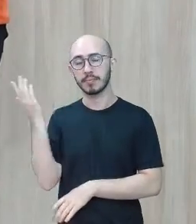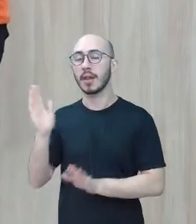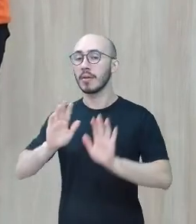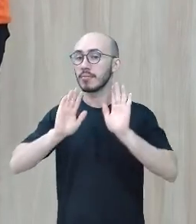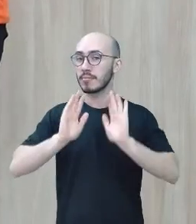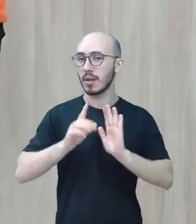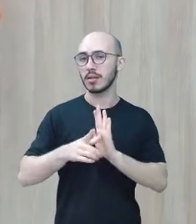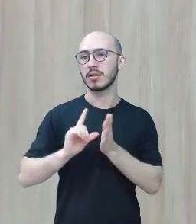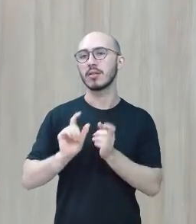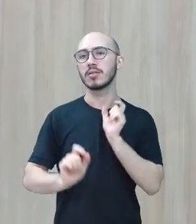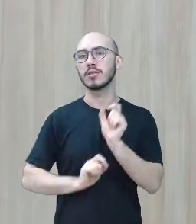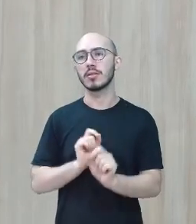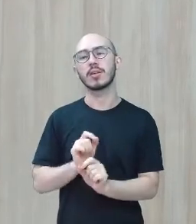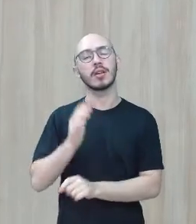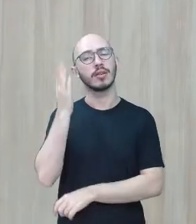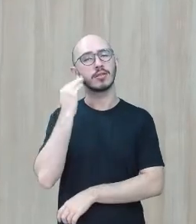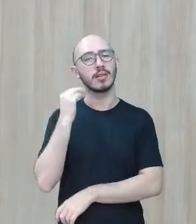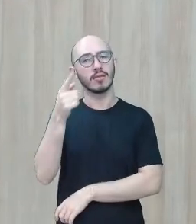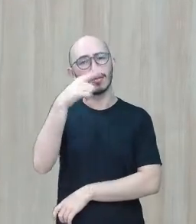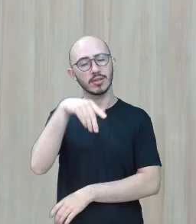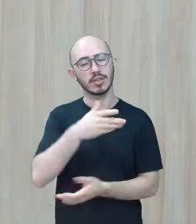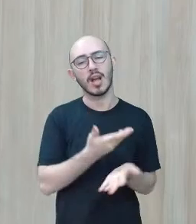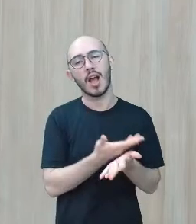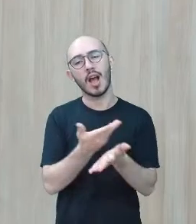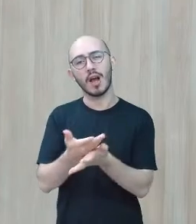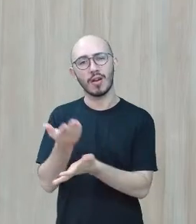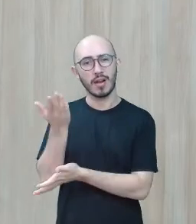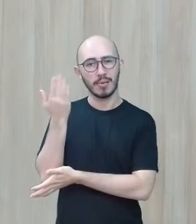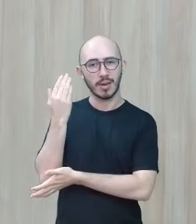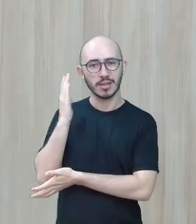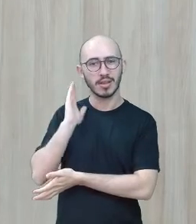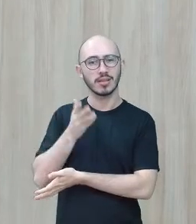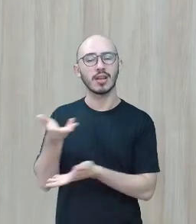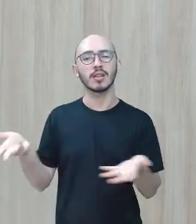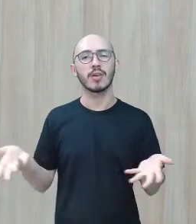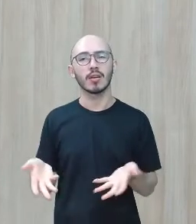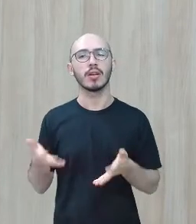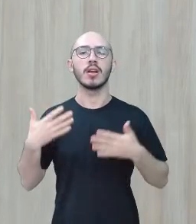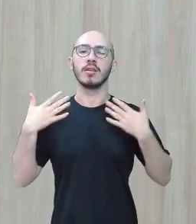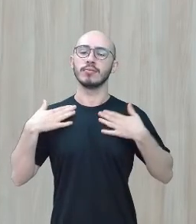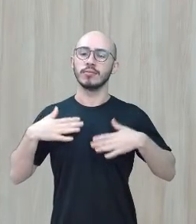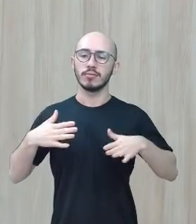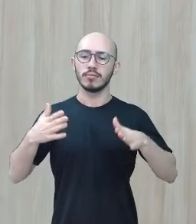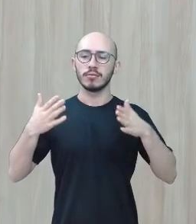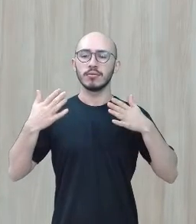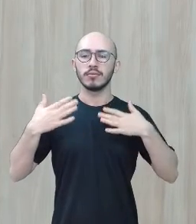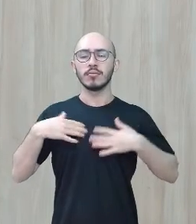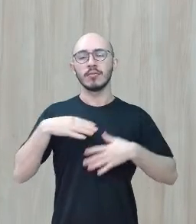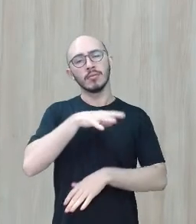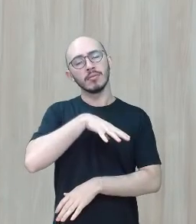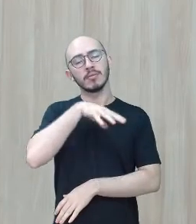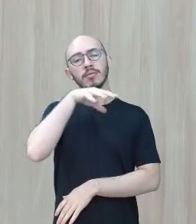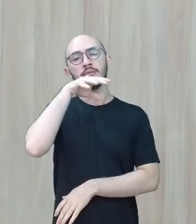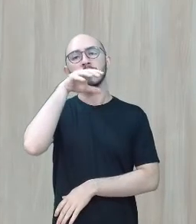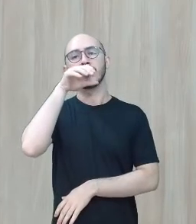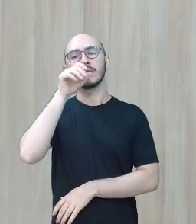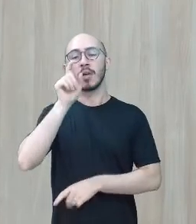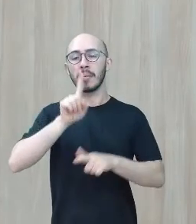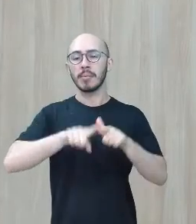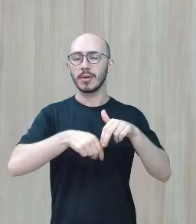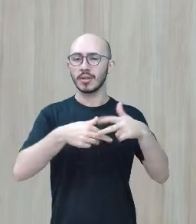gente começar, eu sei que vocês estão vindo de outras aulas, então vamos dar uma respirada, pegar o seu